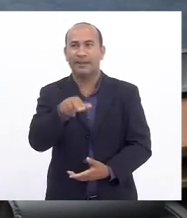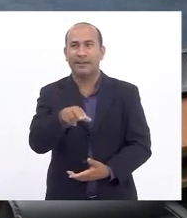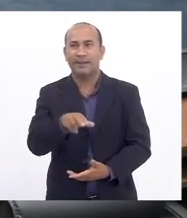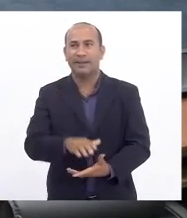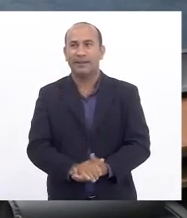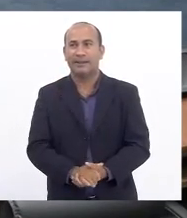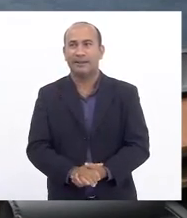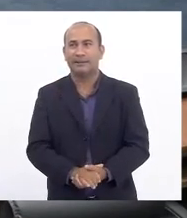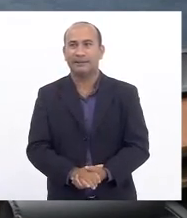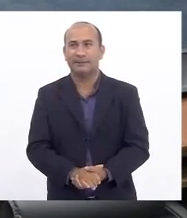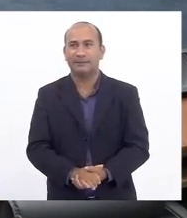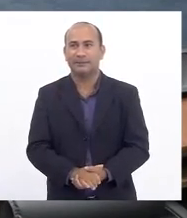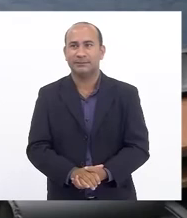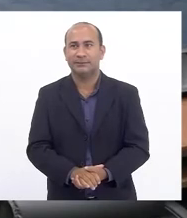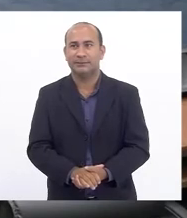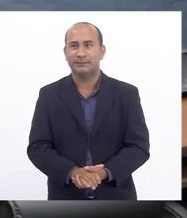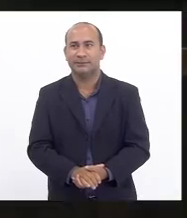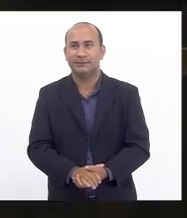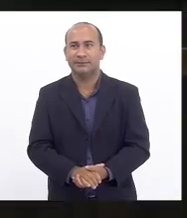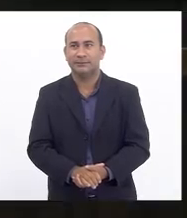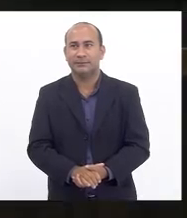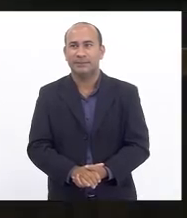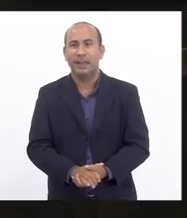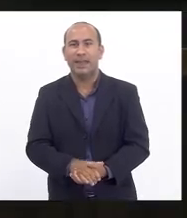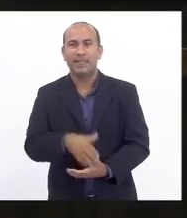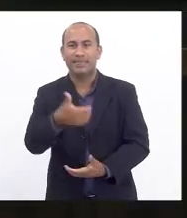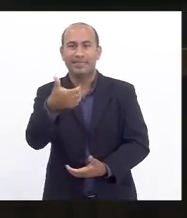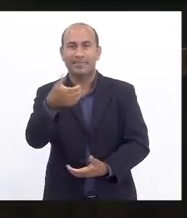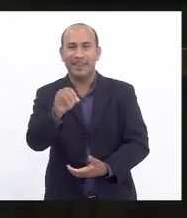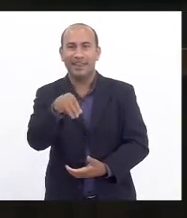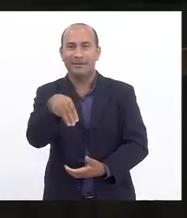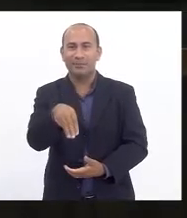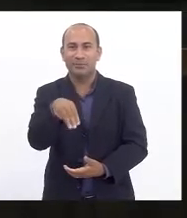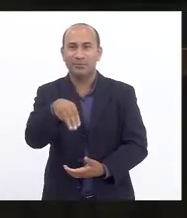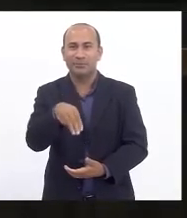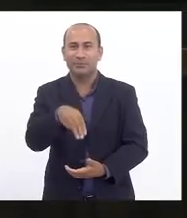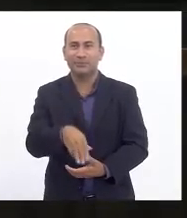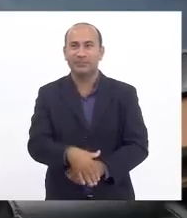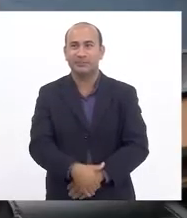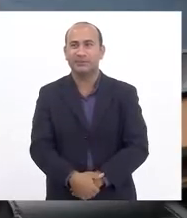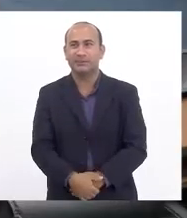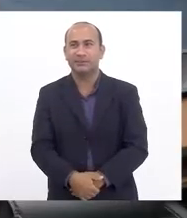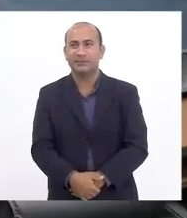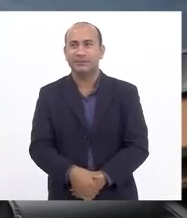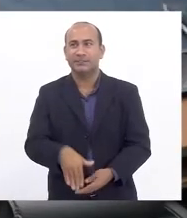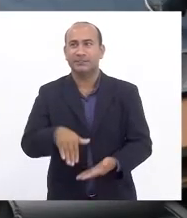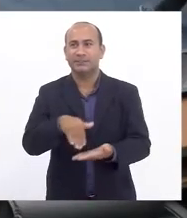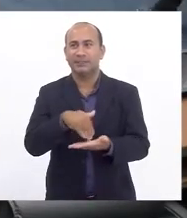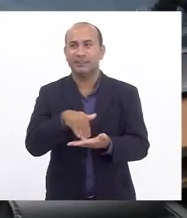a vossa excelência dispõe de dez minutos no tempo regimental